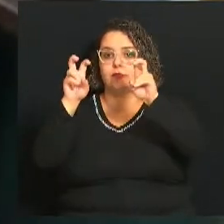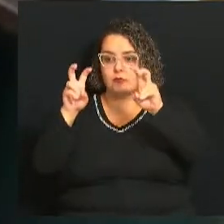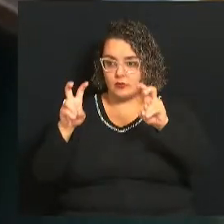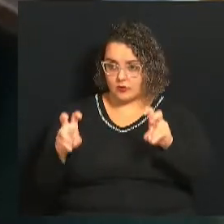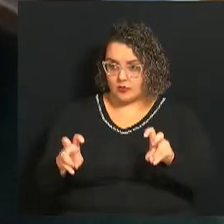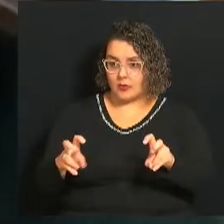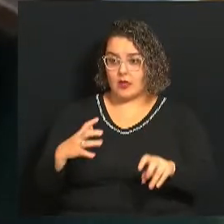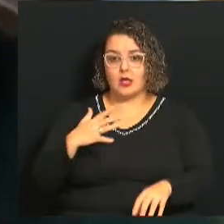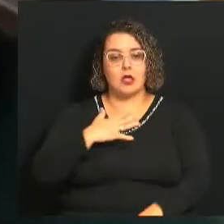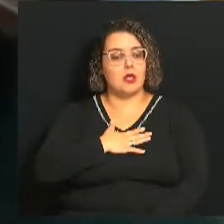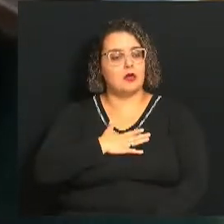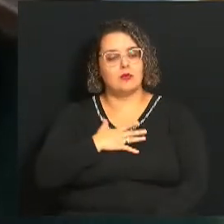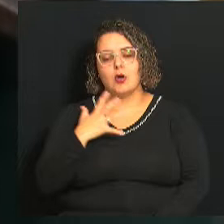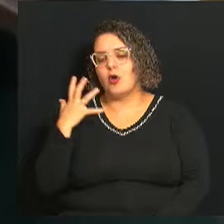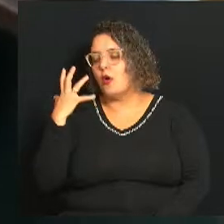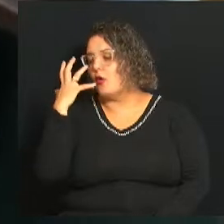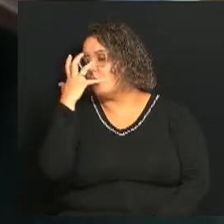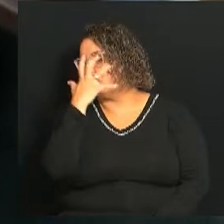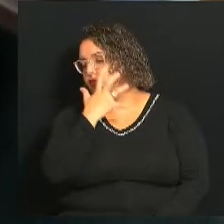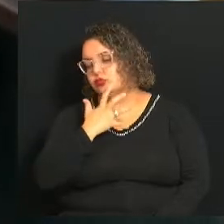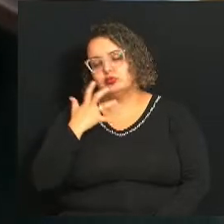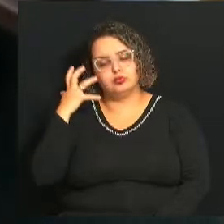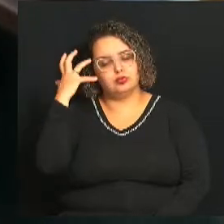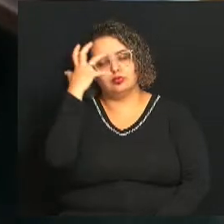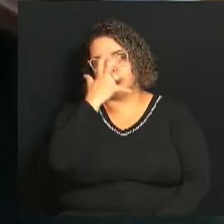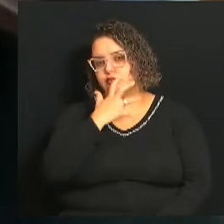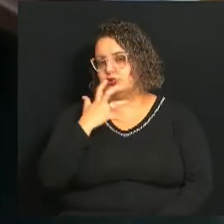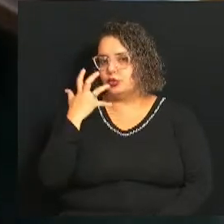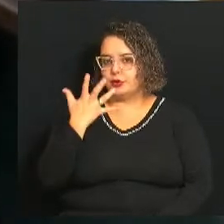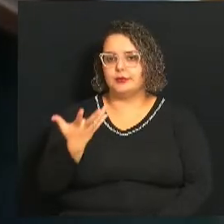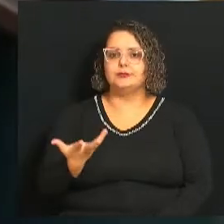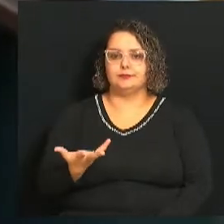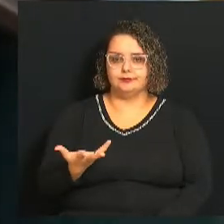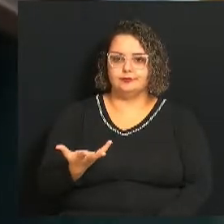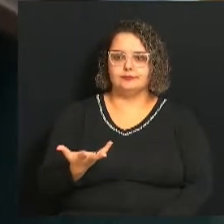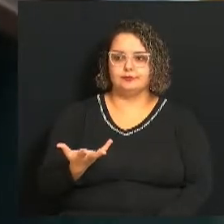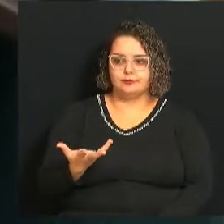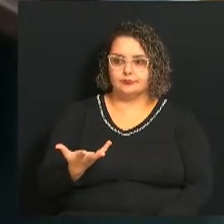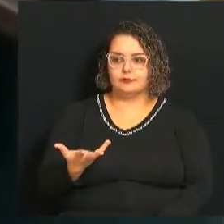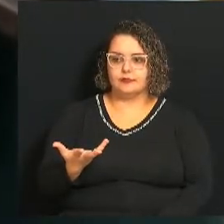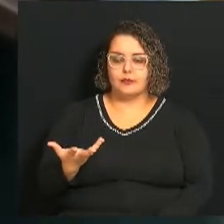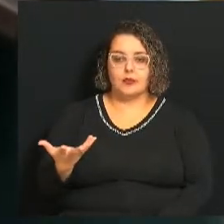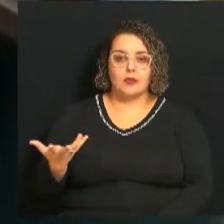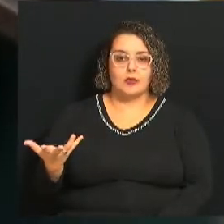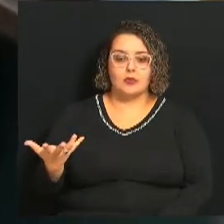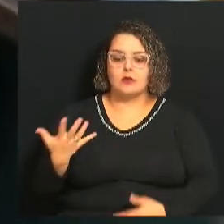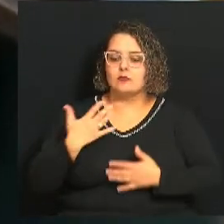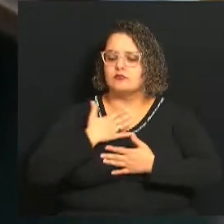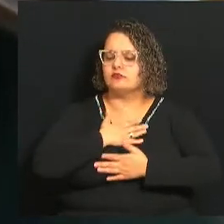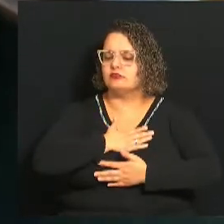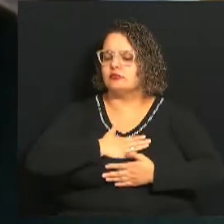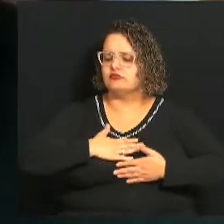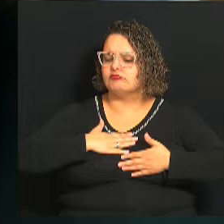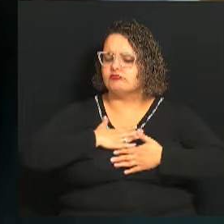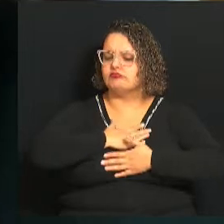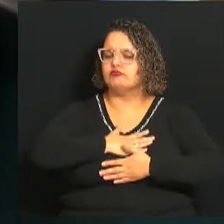me apaixono realmente, tenho um prazer muito grande de